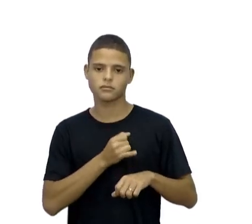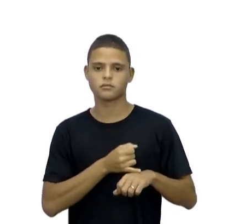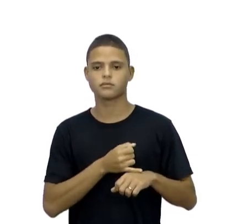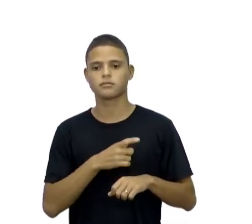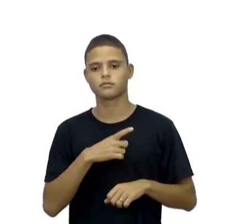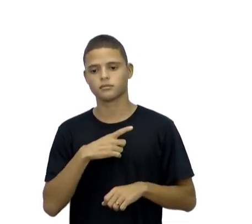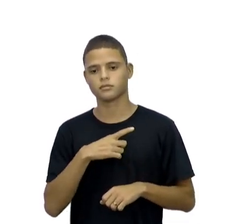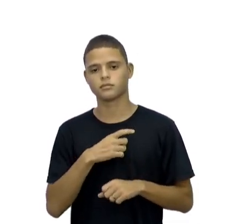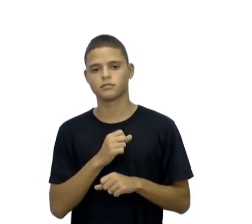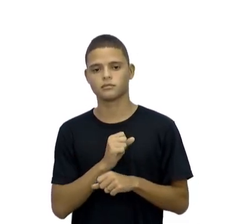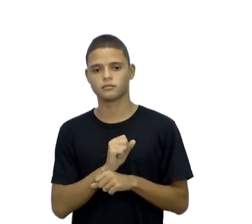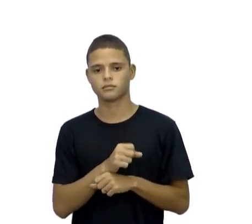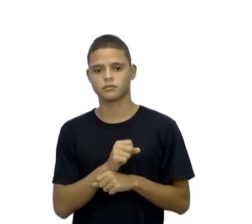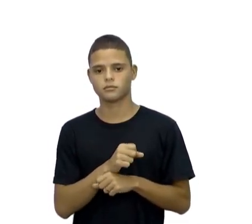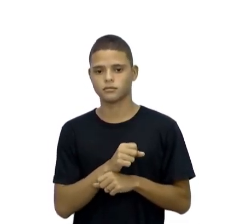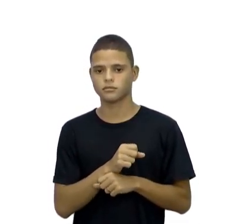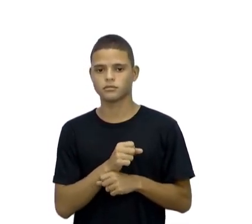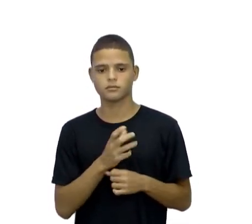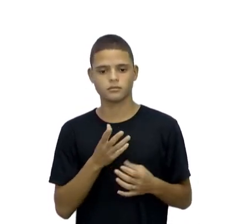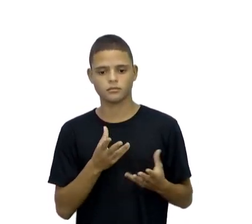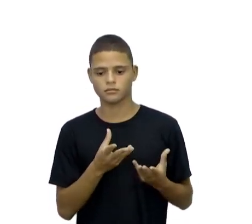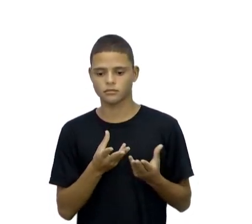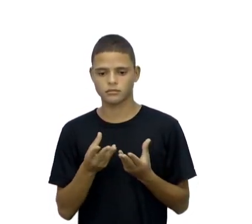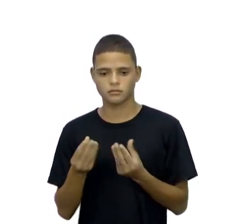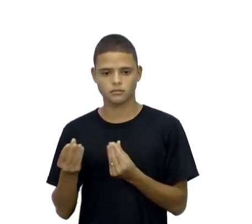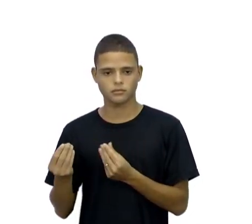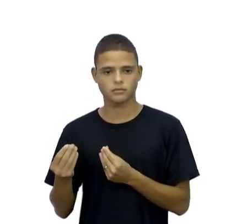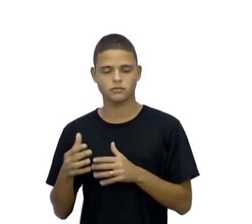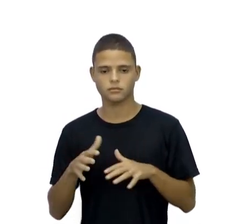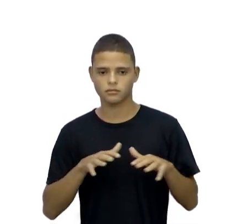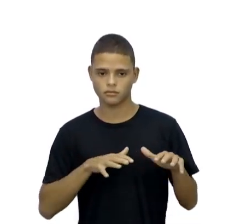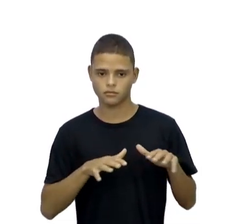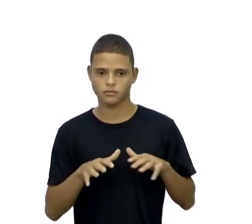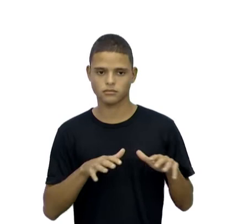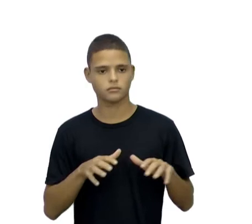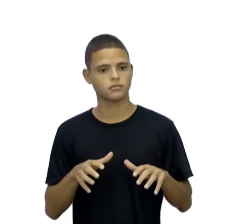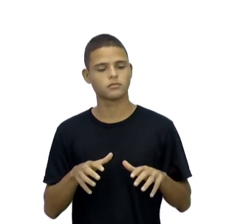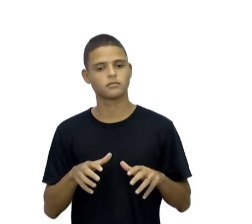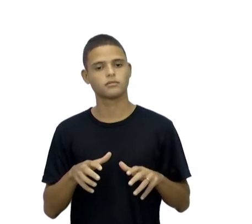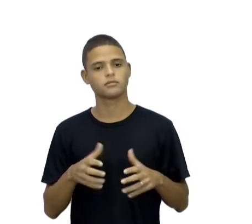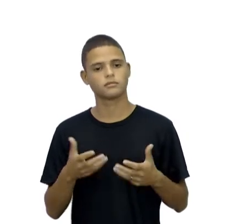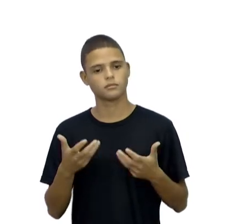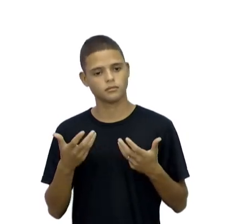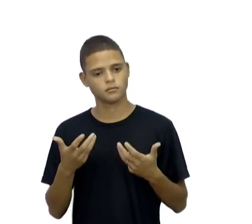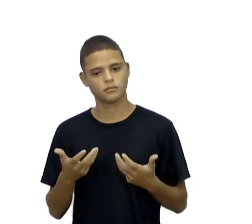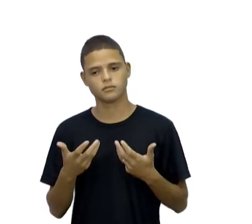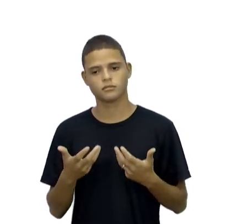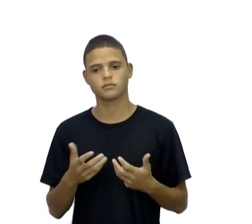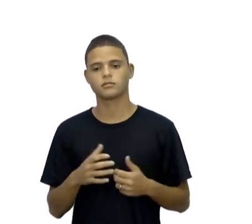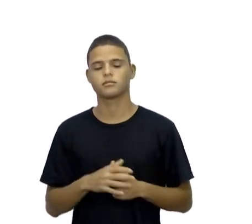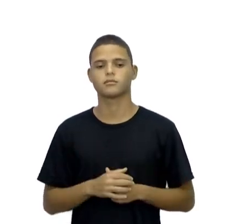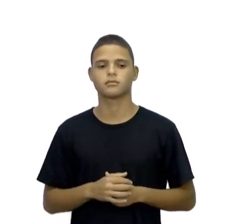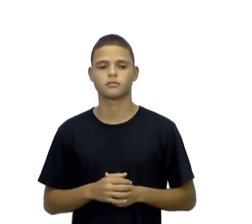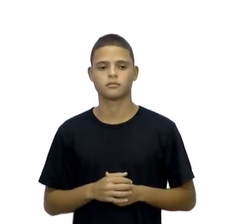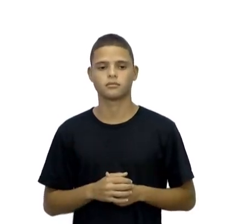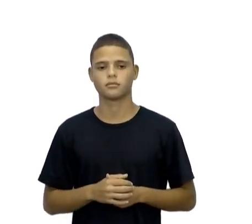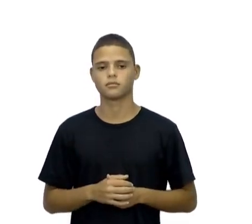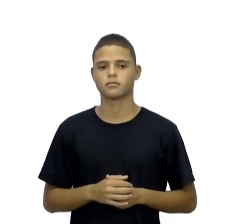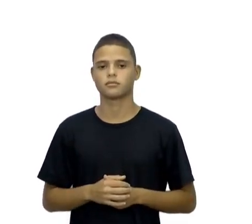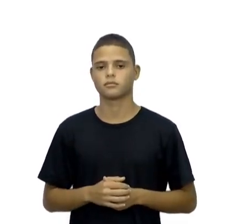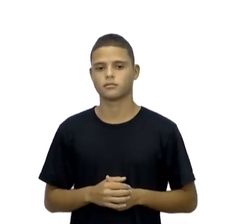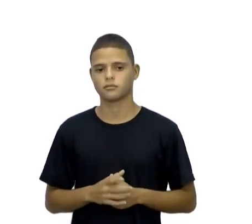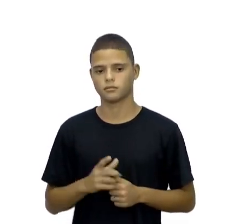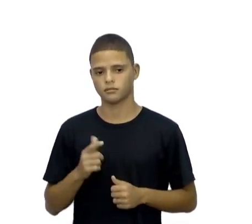esses elétrons doido para sair aqui dessa camada. Que a gente fala doido, apaguei aqui, desculpa, vou fazer de